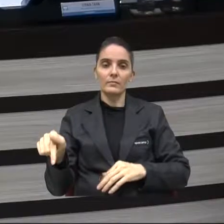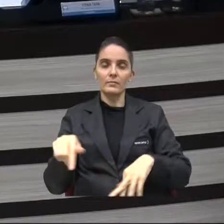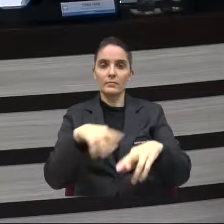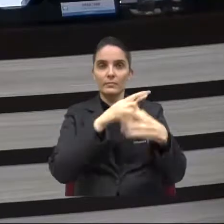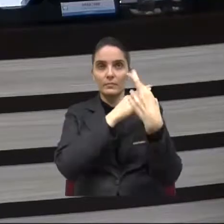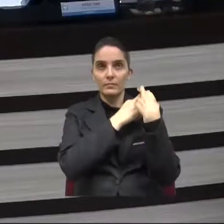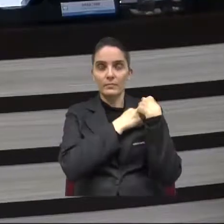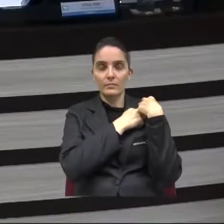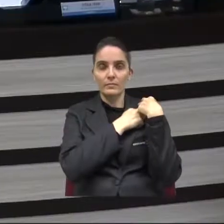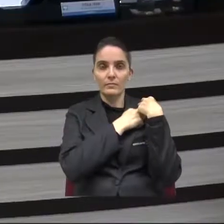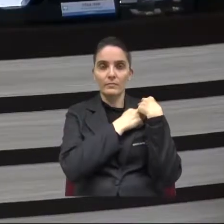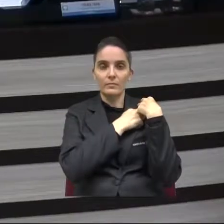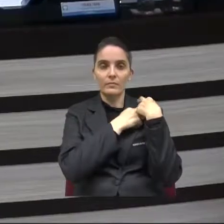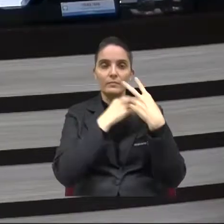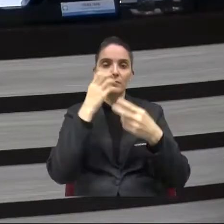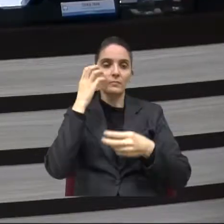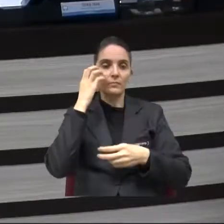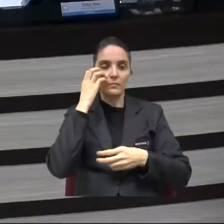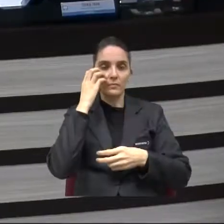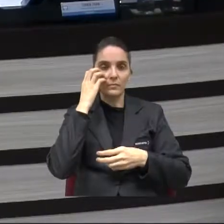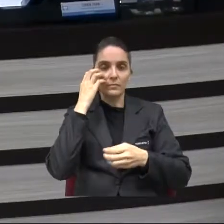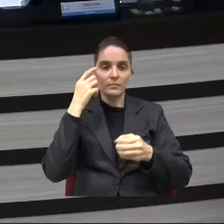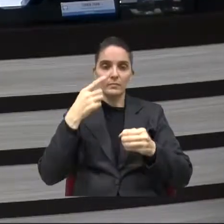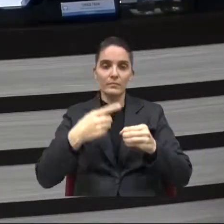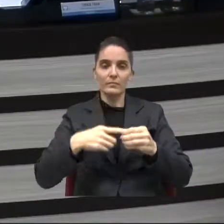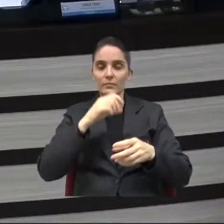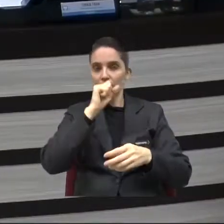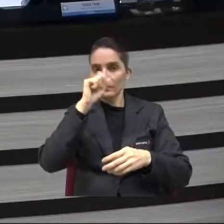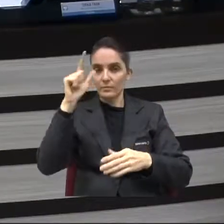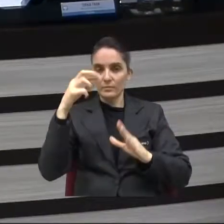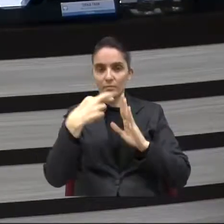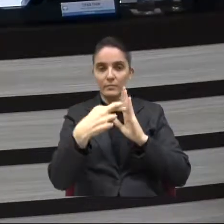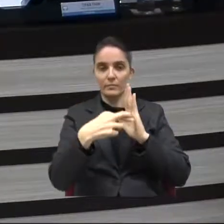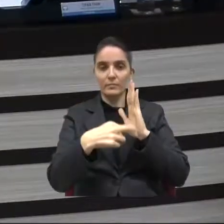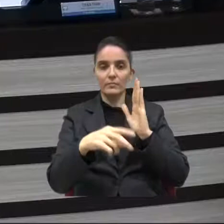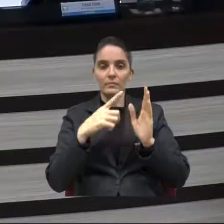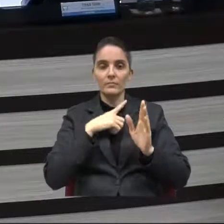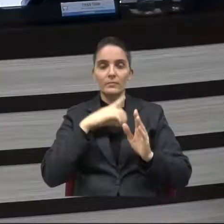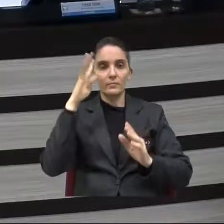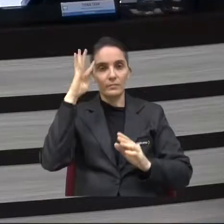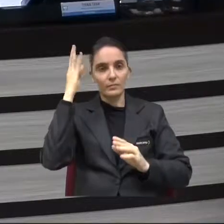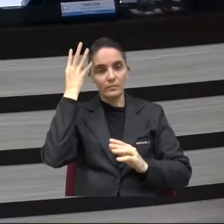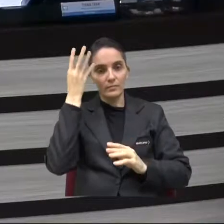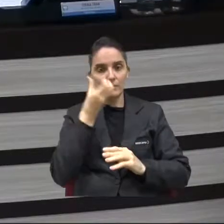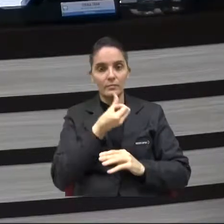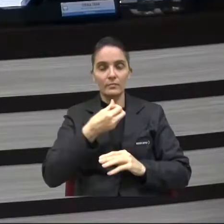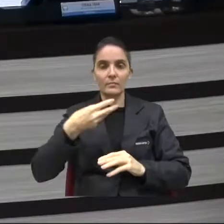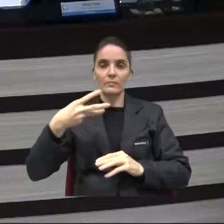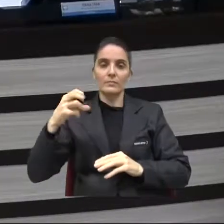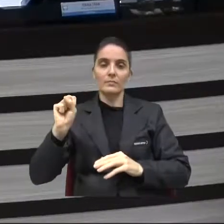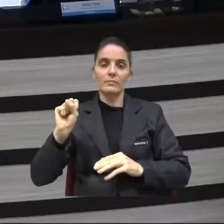314/2017. De autoria do novo vereador Marcelo Rossi, que regulamenta no município de Limeira a resolução